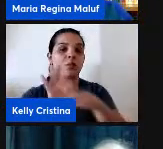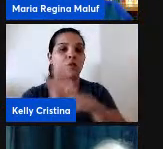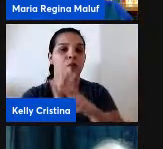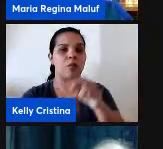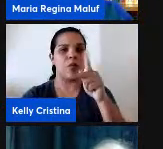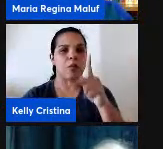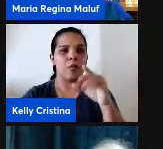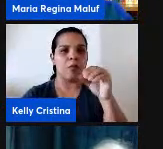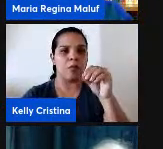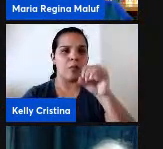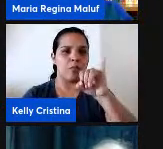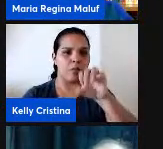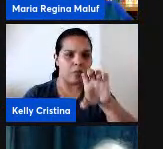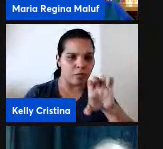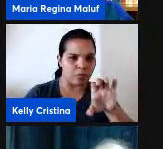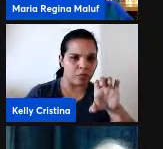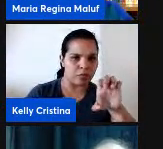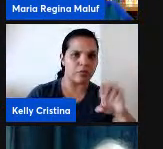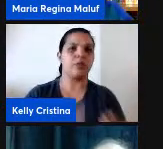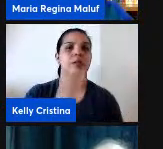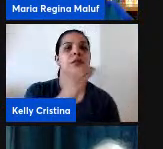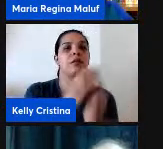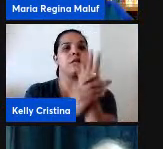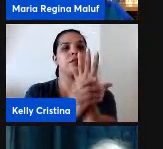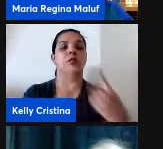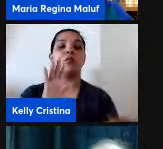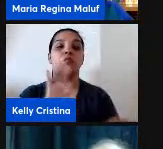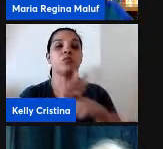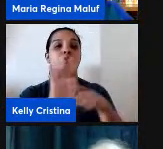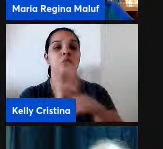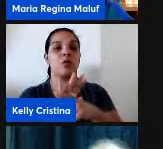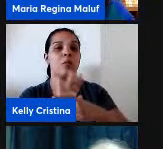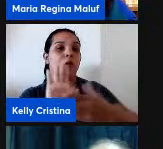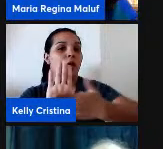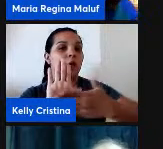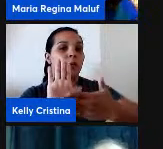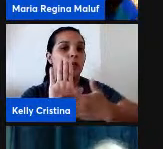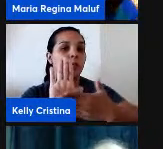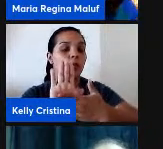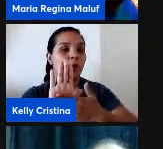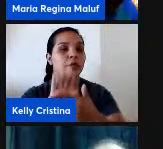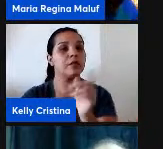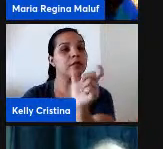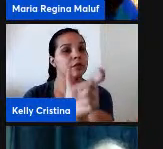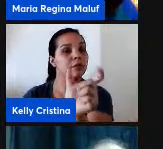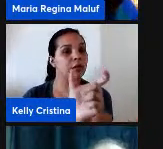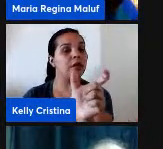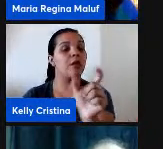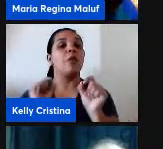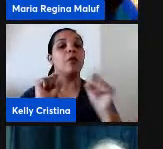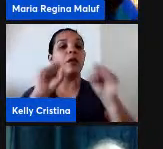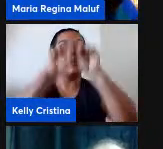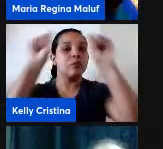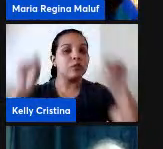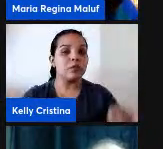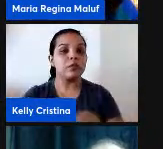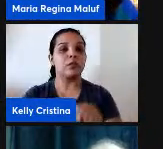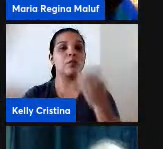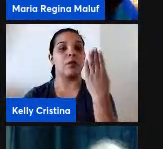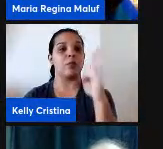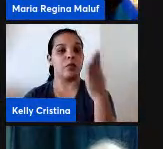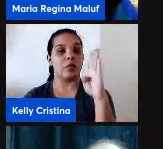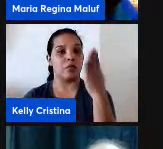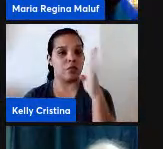criação, ou seja, a criação do próprio. E a proposta da autopoiese é que os sistemas biológicos, incluindo aí